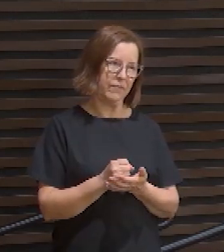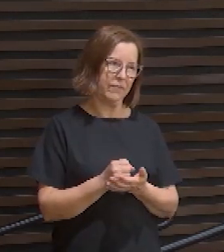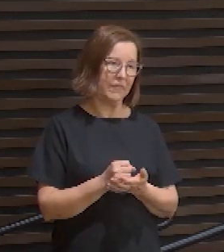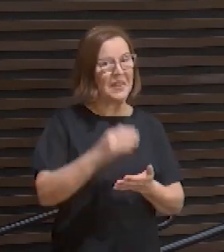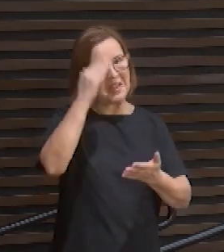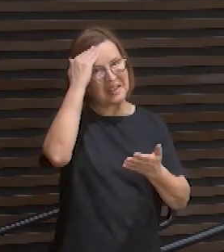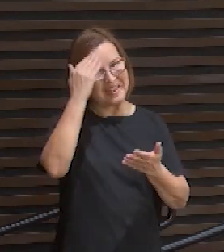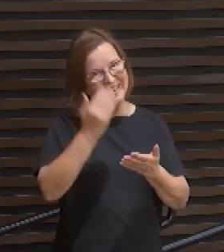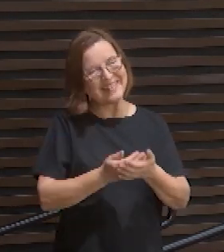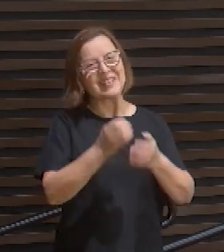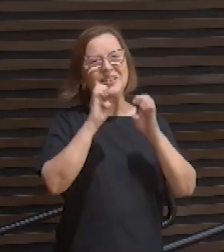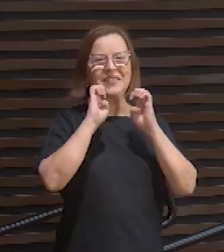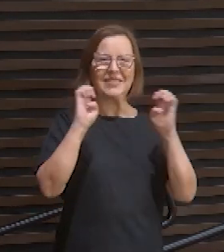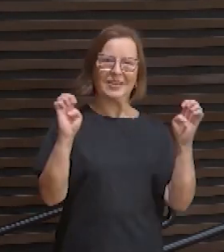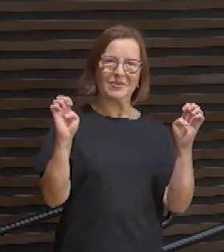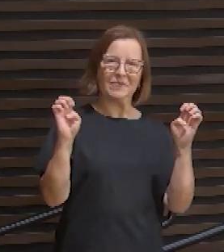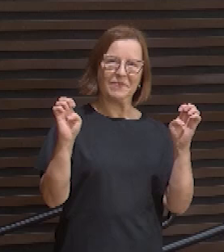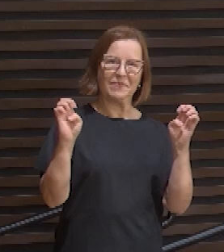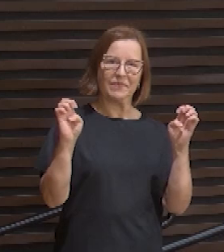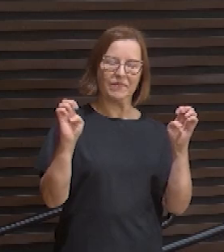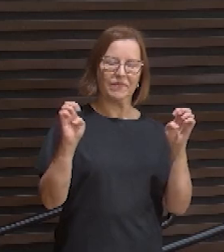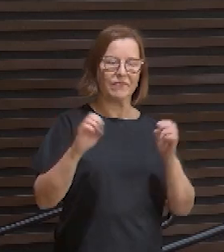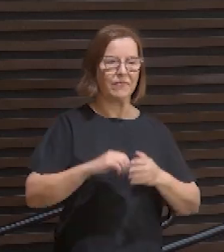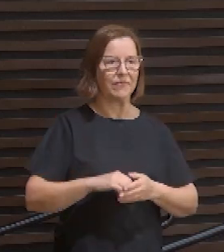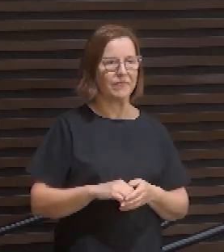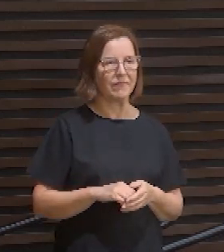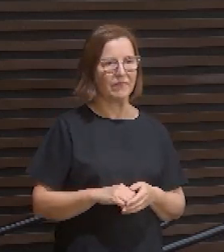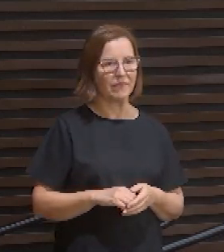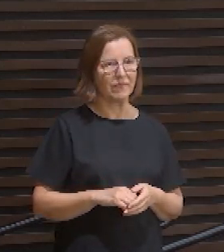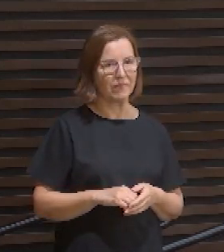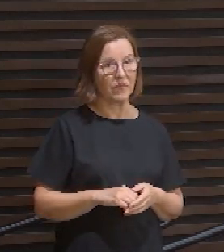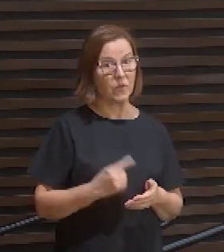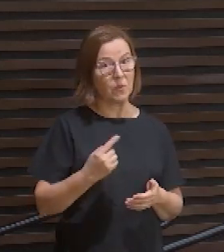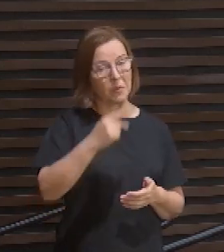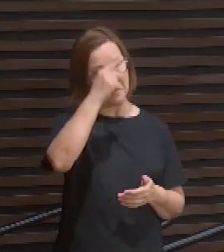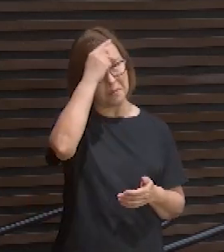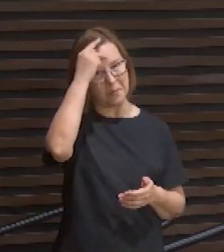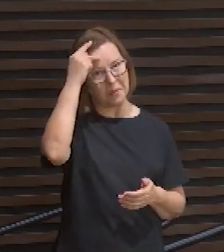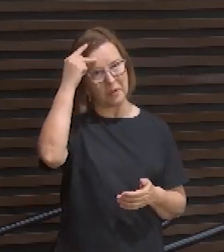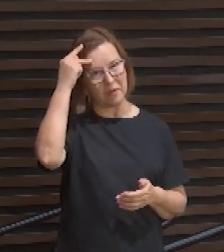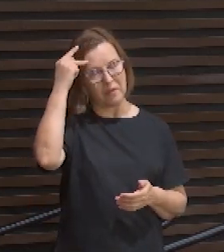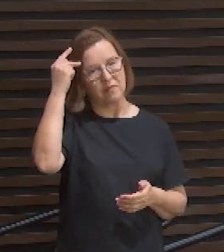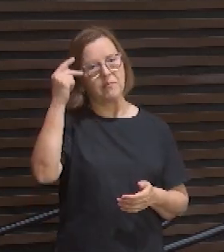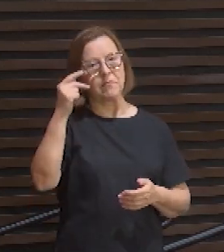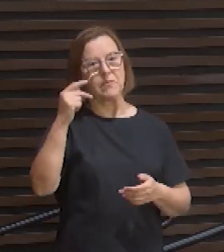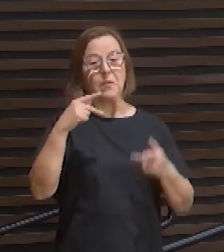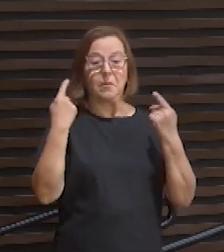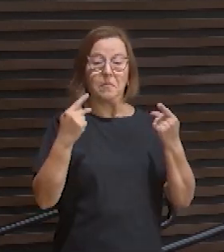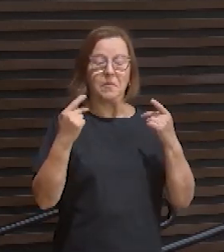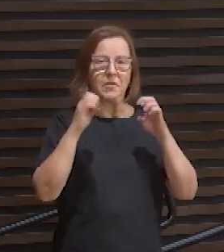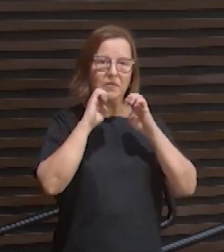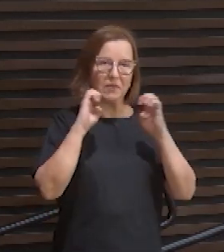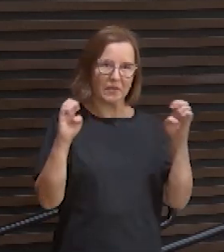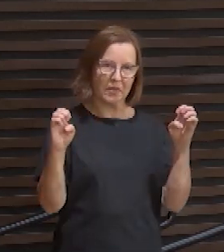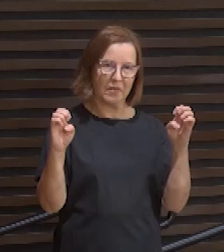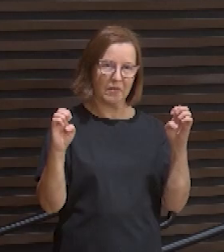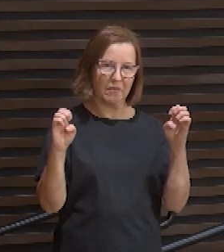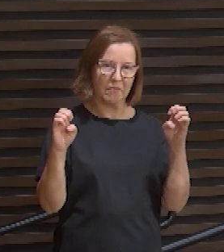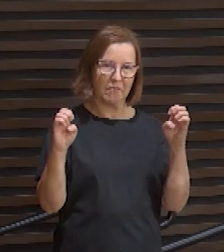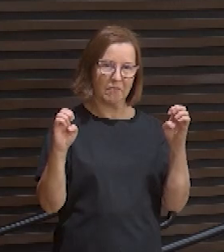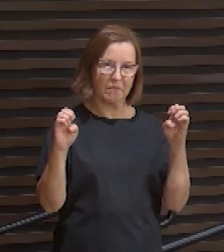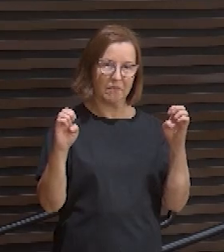Crendo no Evangelho. Alguém anuncia a mensagem do Evangelho, a